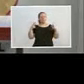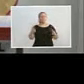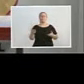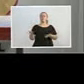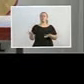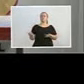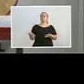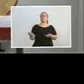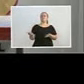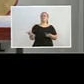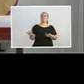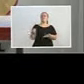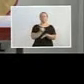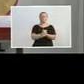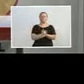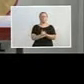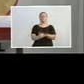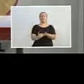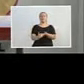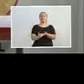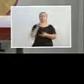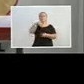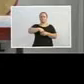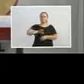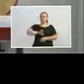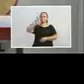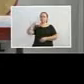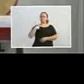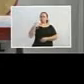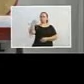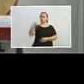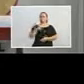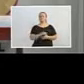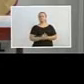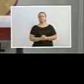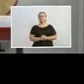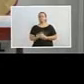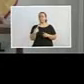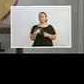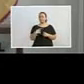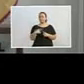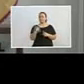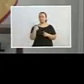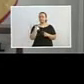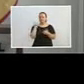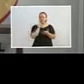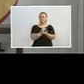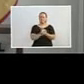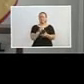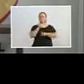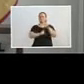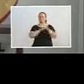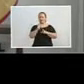do início do mandato para pautar aquilo que desde o início nos propusemos aqui como